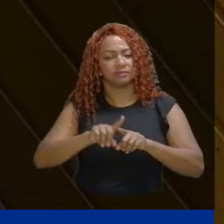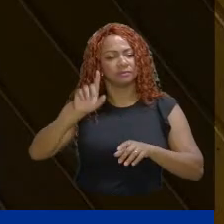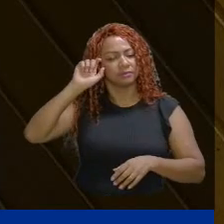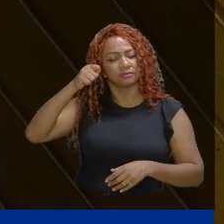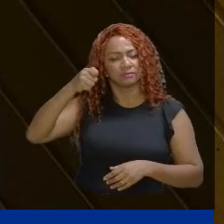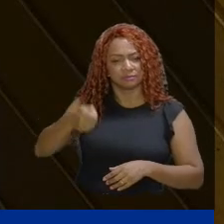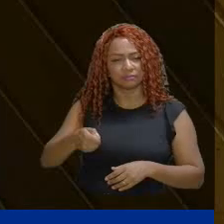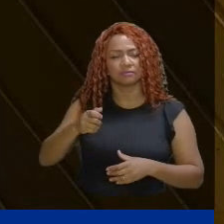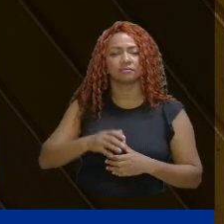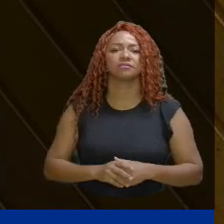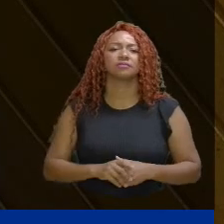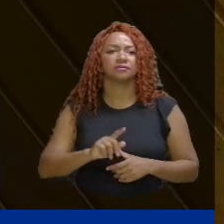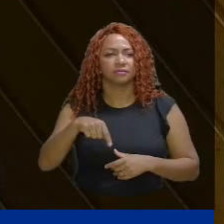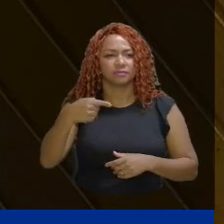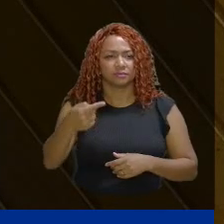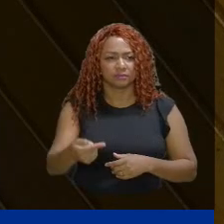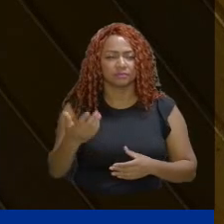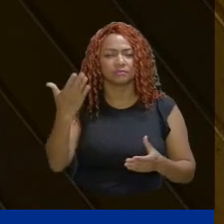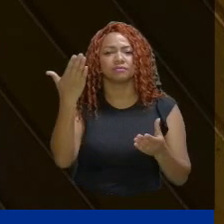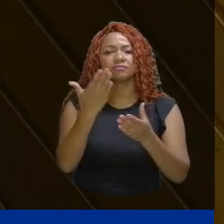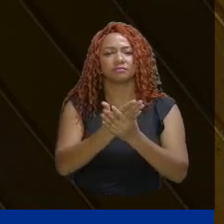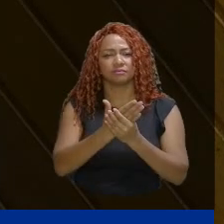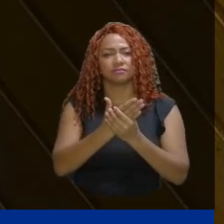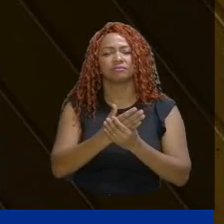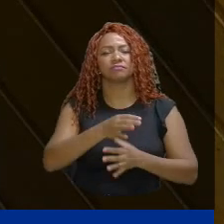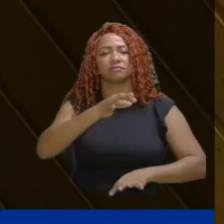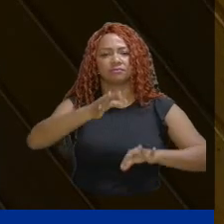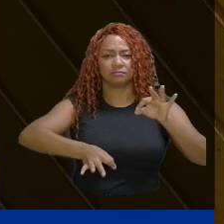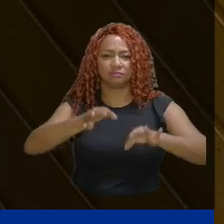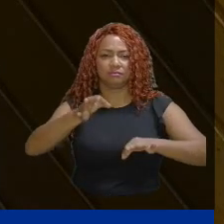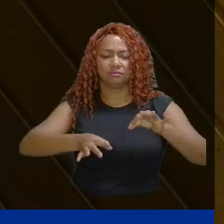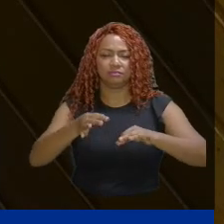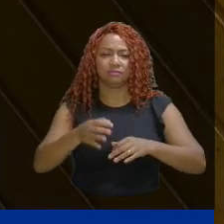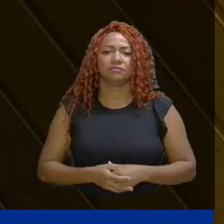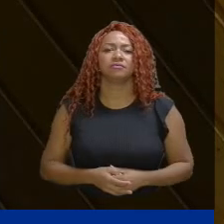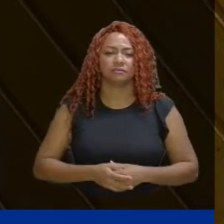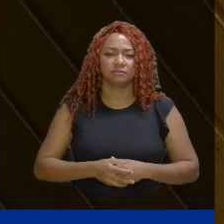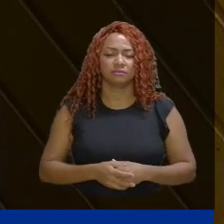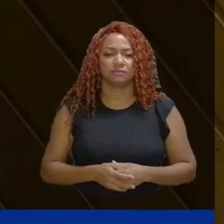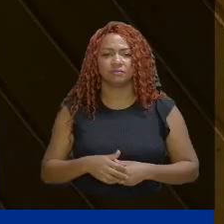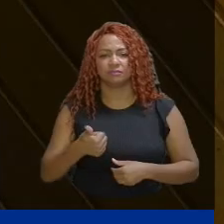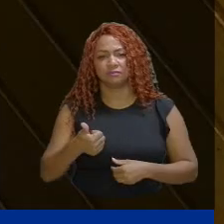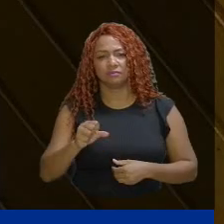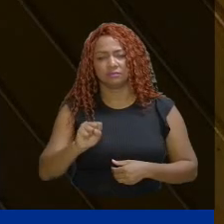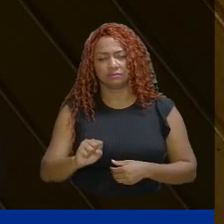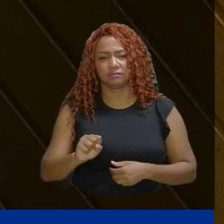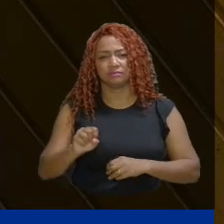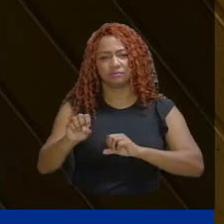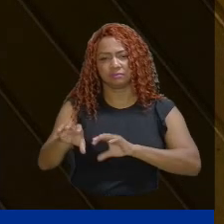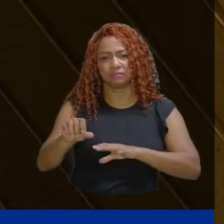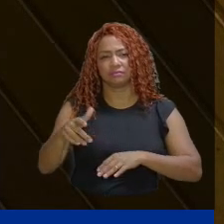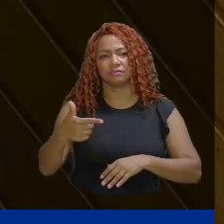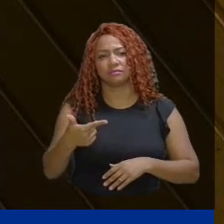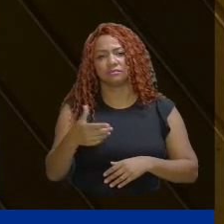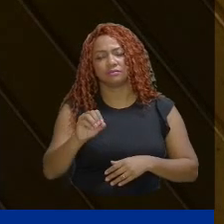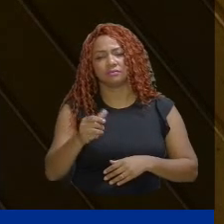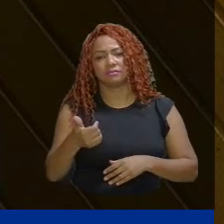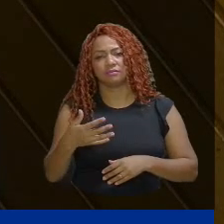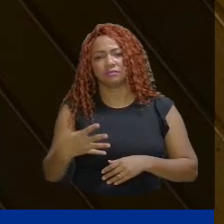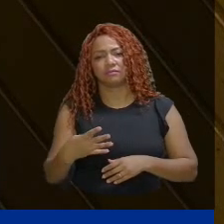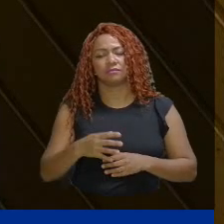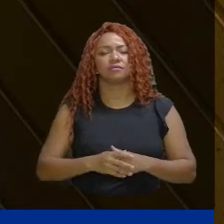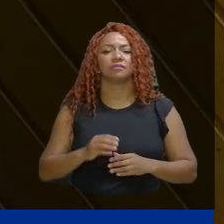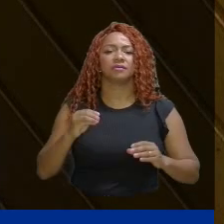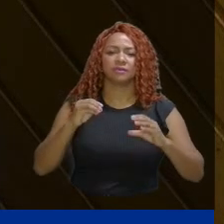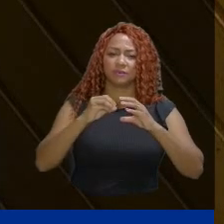decisão impugnada. Em seguida, os autos foram levados a julgamento. Em 18 de nove de 2024, o